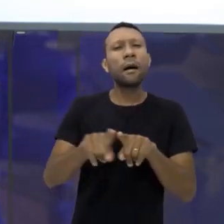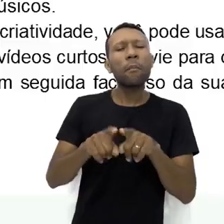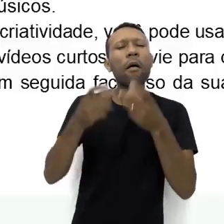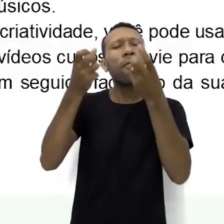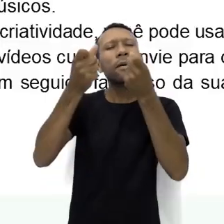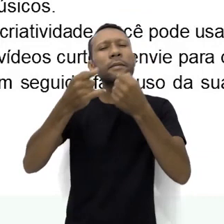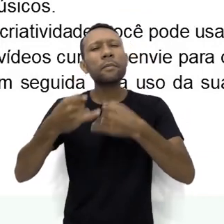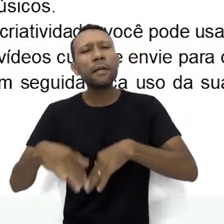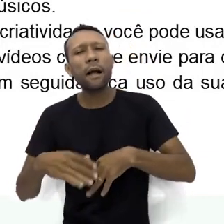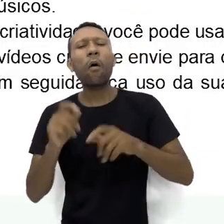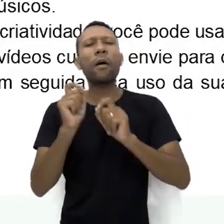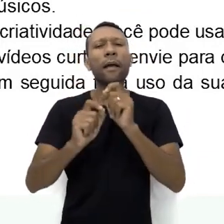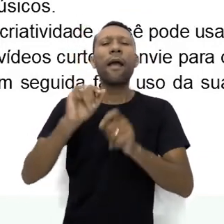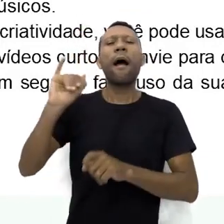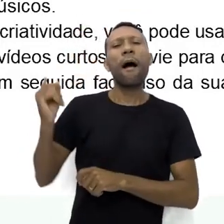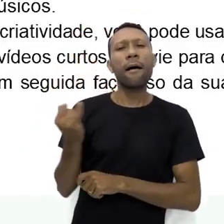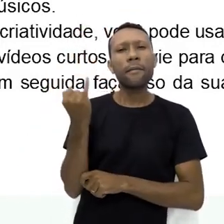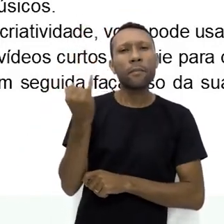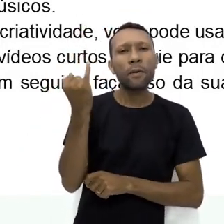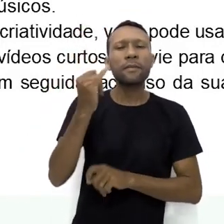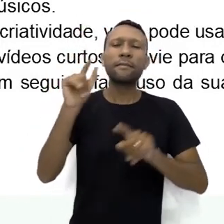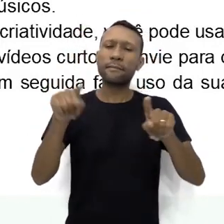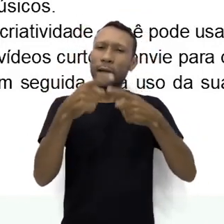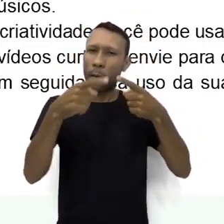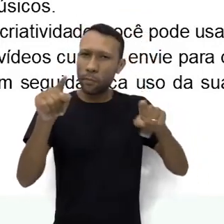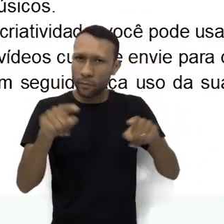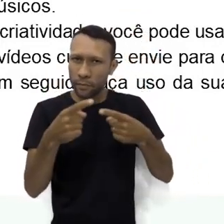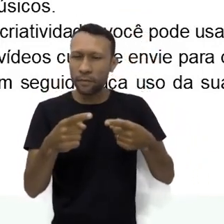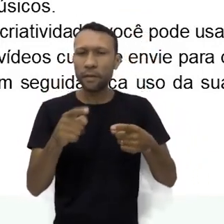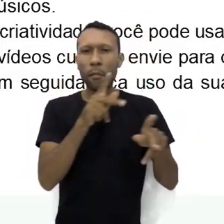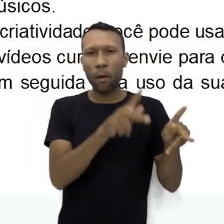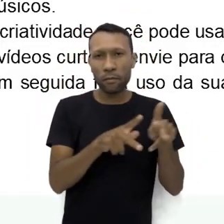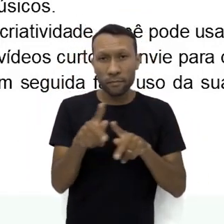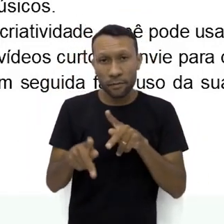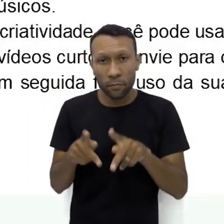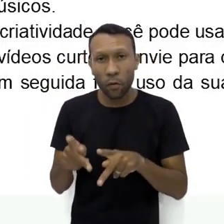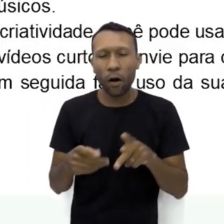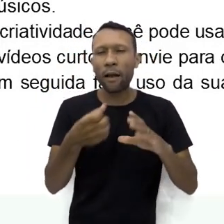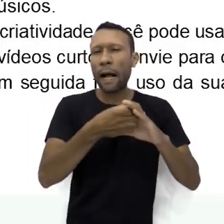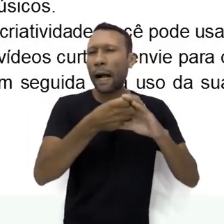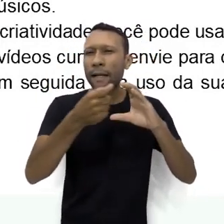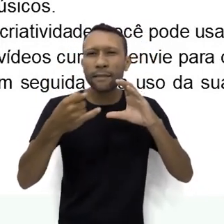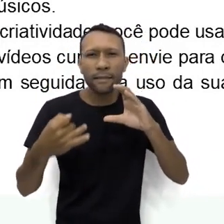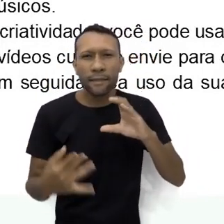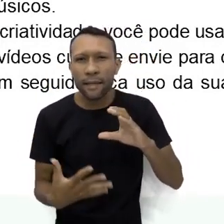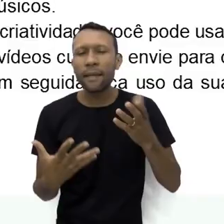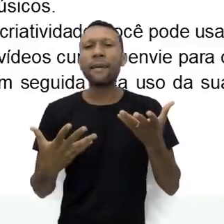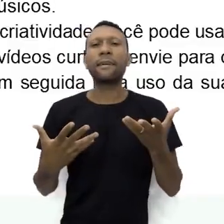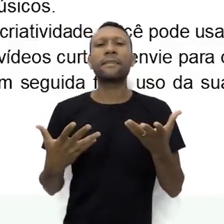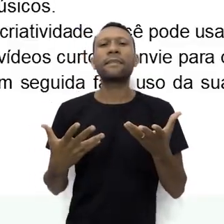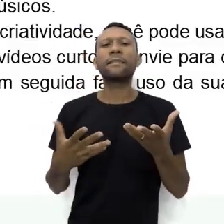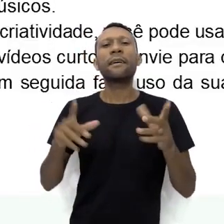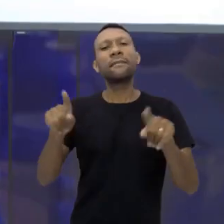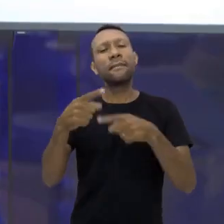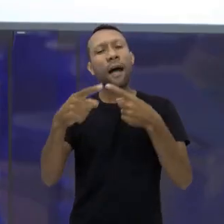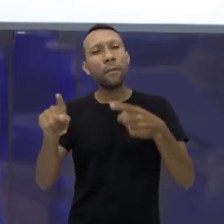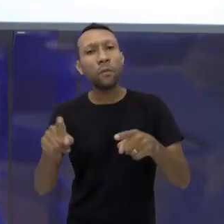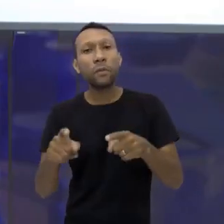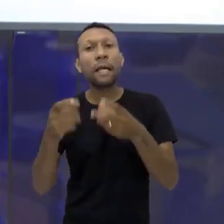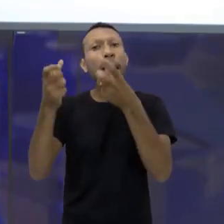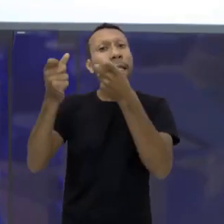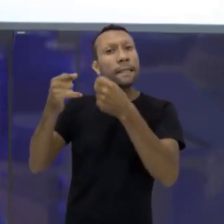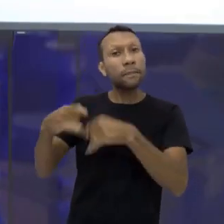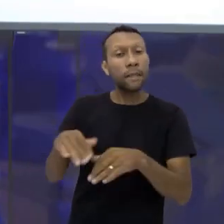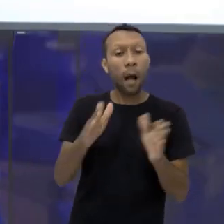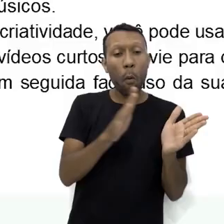a importância da música para a humanidade, vão trazer características da música no período renascentista e vão explicar